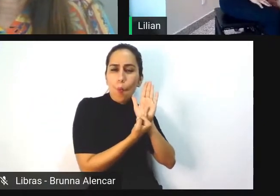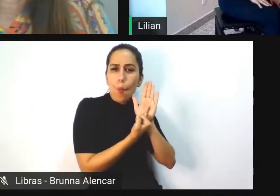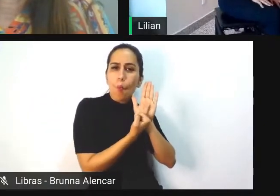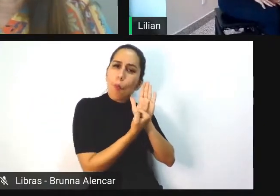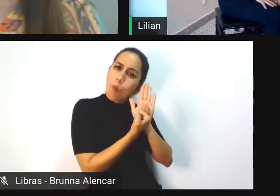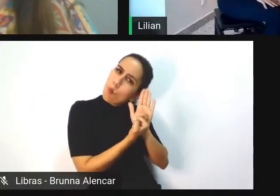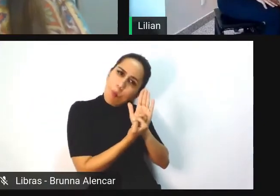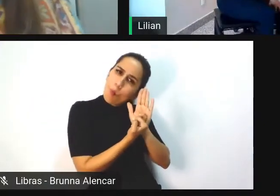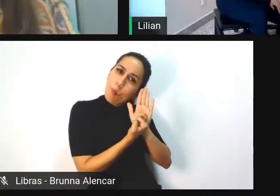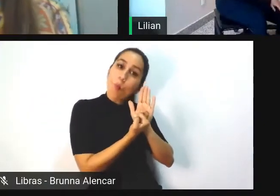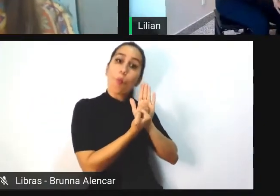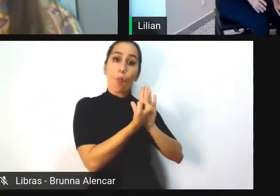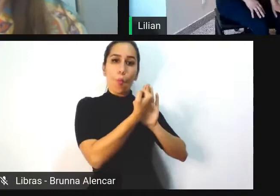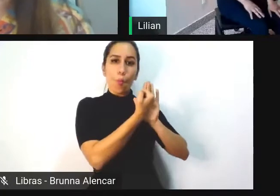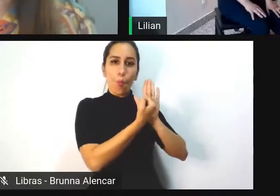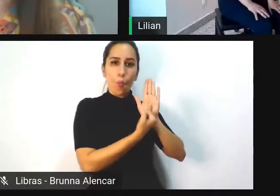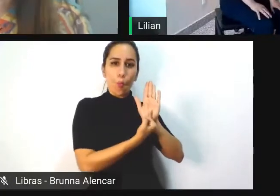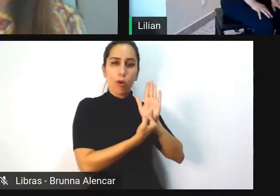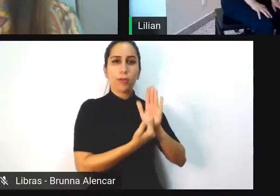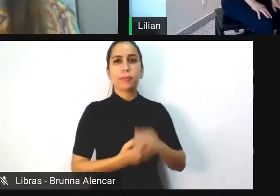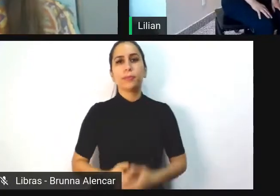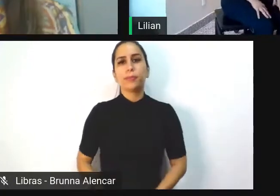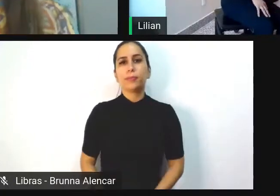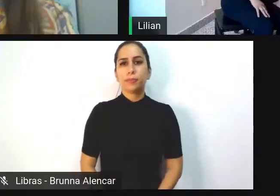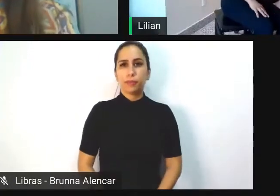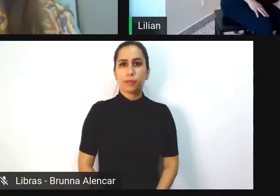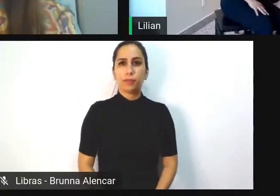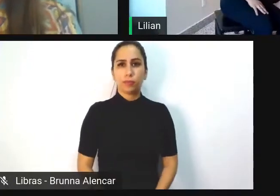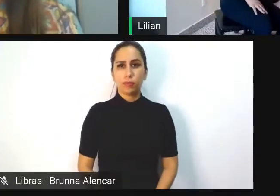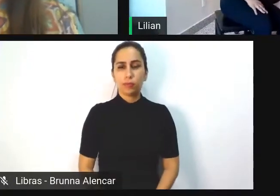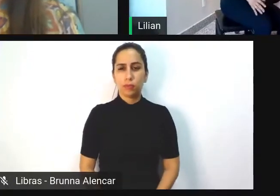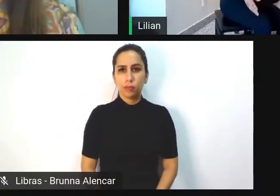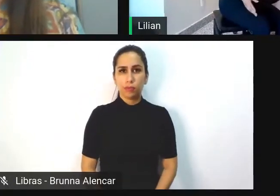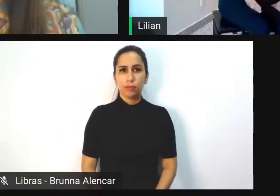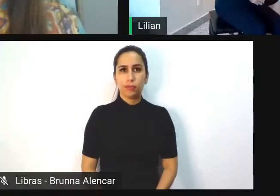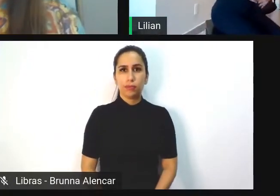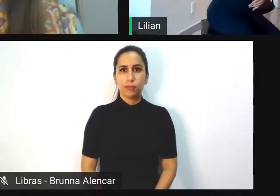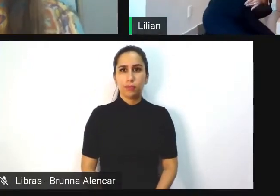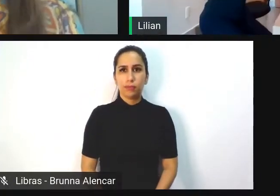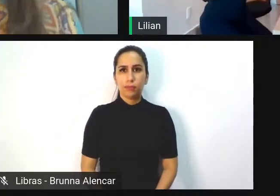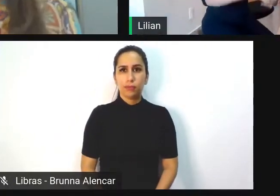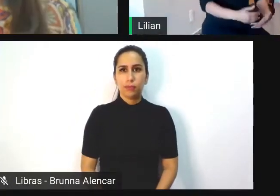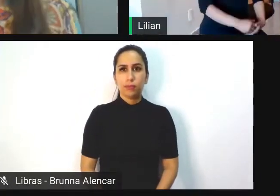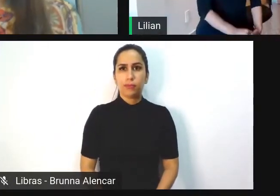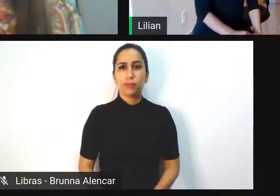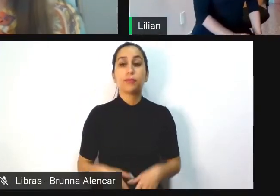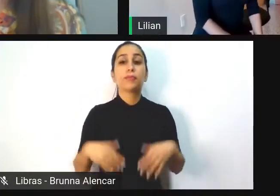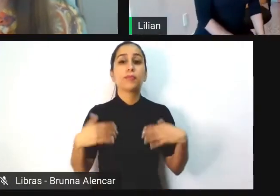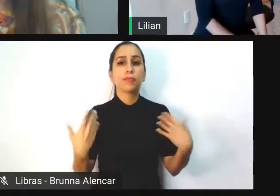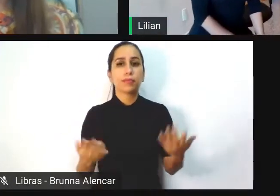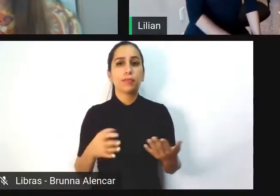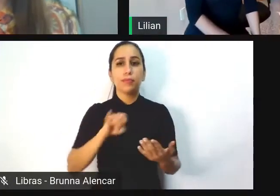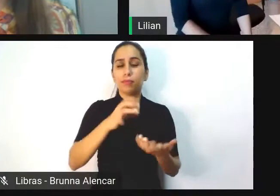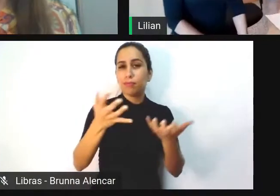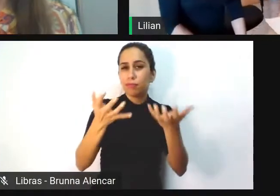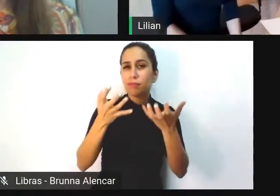harmonia. Aí, Pel, se eu já respondi essa pergunta, se